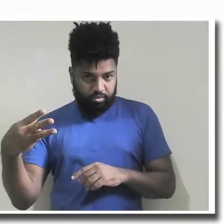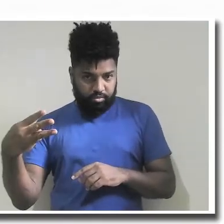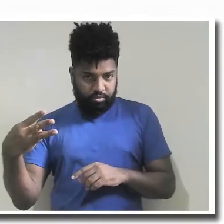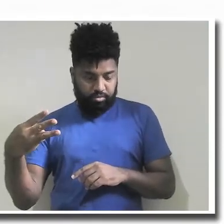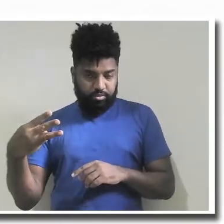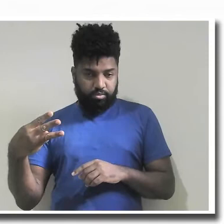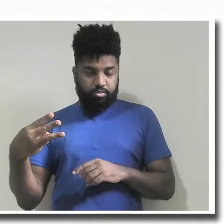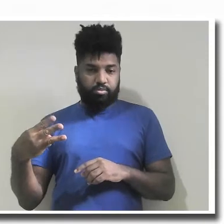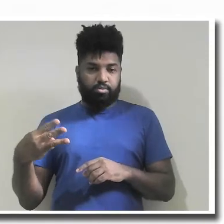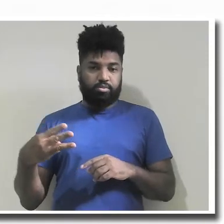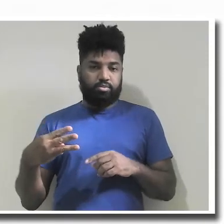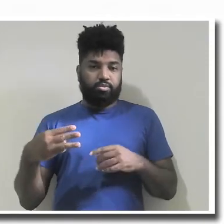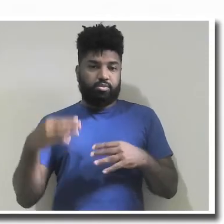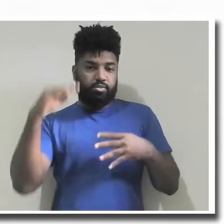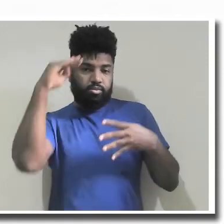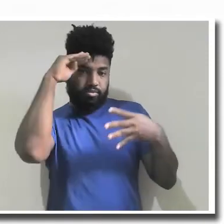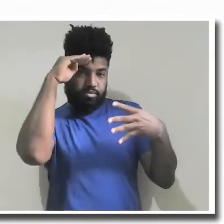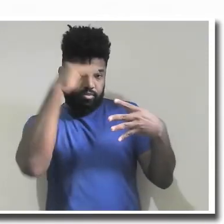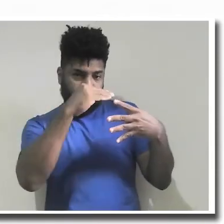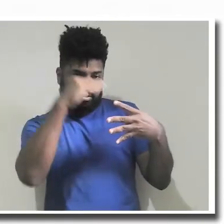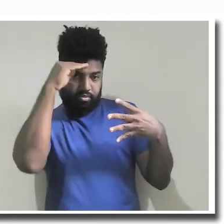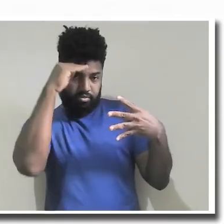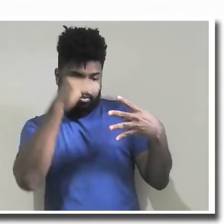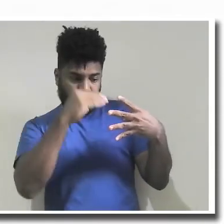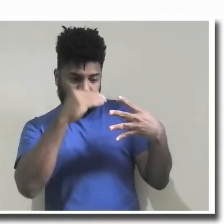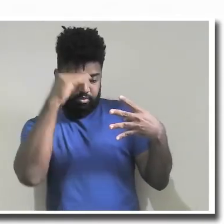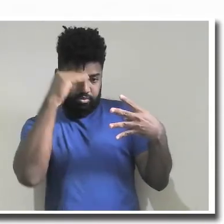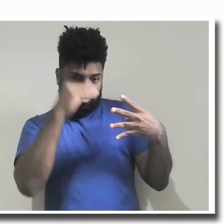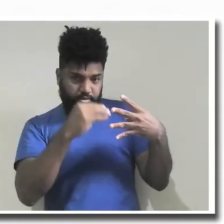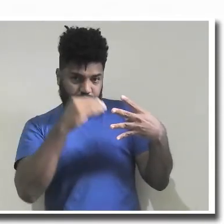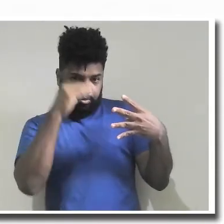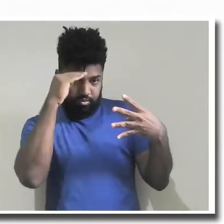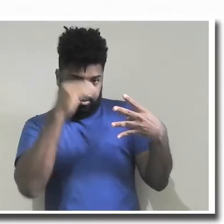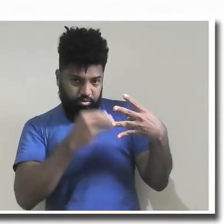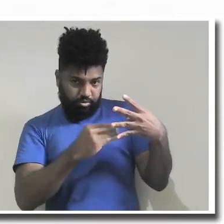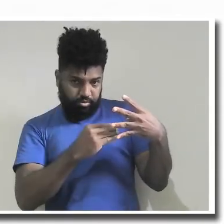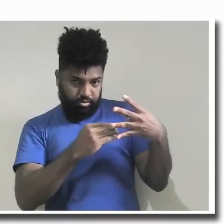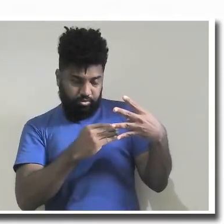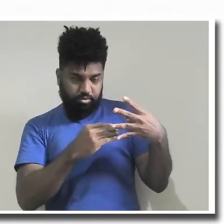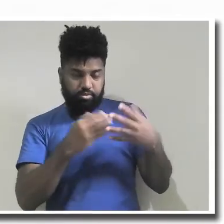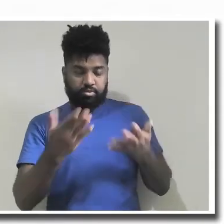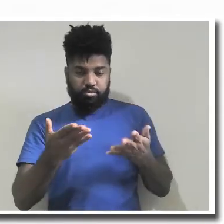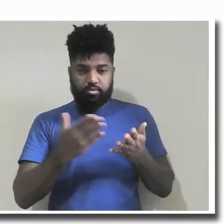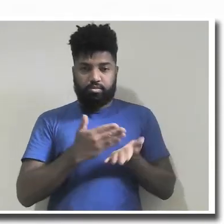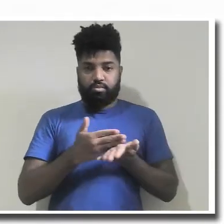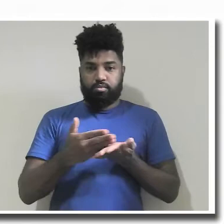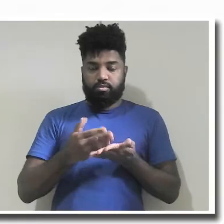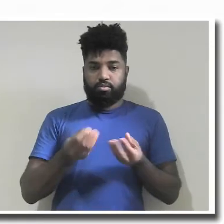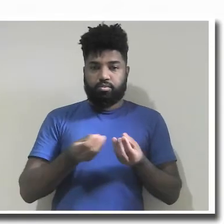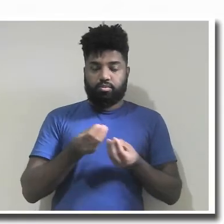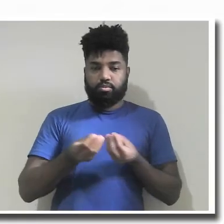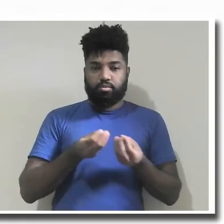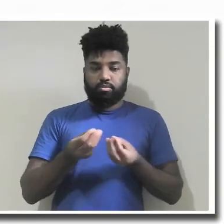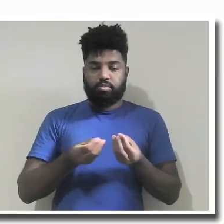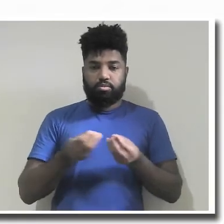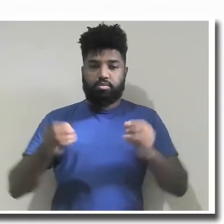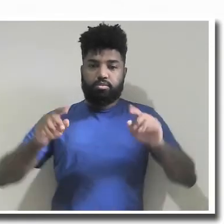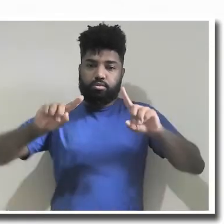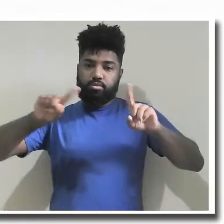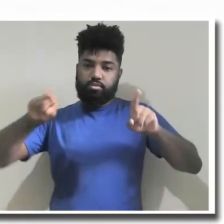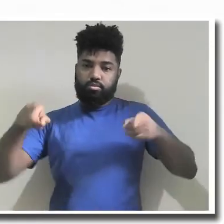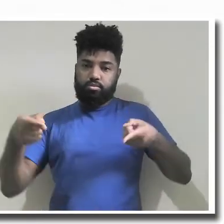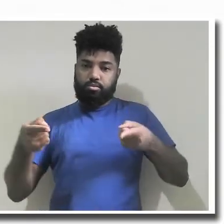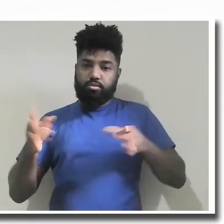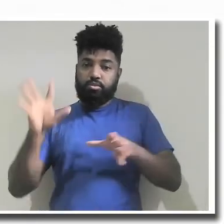Respeitando a ordem das operações, que neste caso é iniciada pelo que está dentro